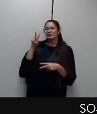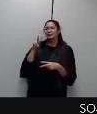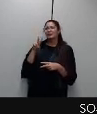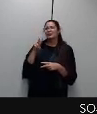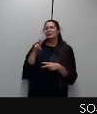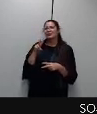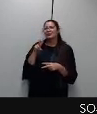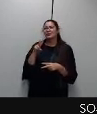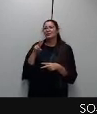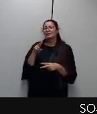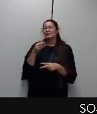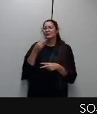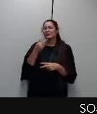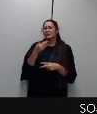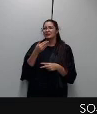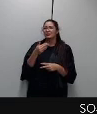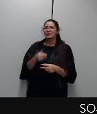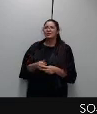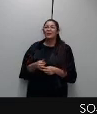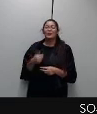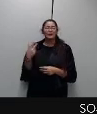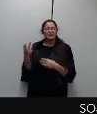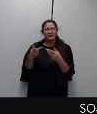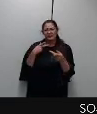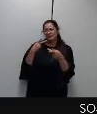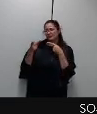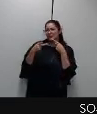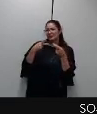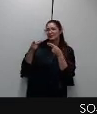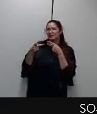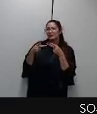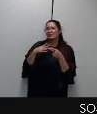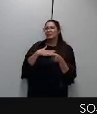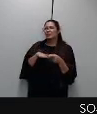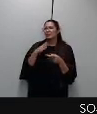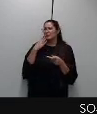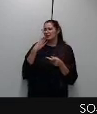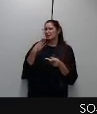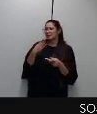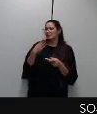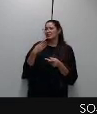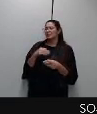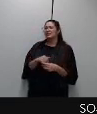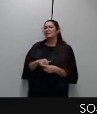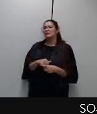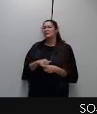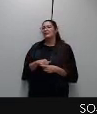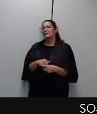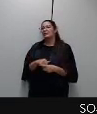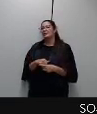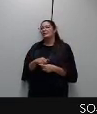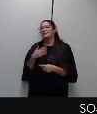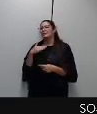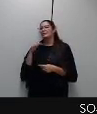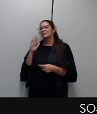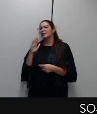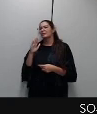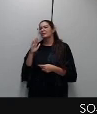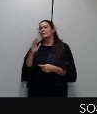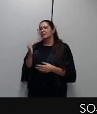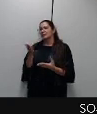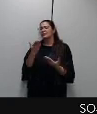esqueci de indagar os meus amigos Paris se alguém gostaria de pedir visto assim mim que na verdade eu seria última vontade tô pedindo antecipado